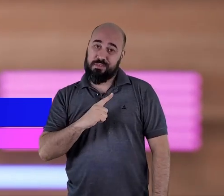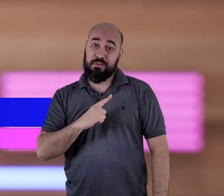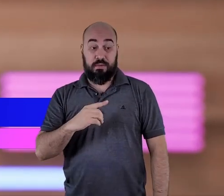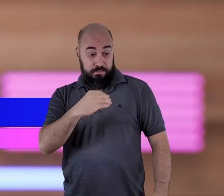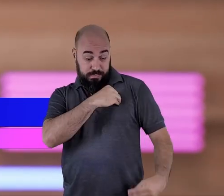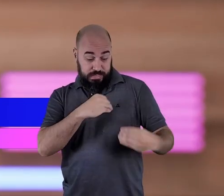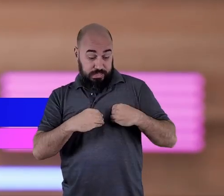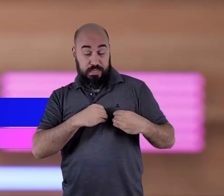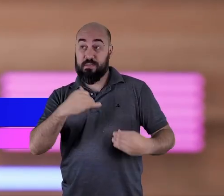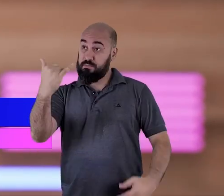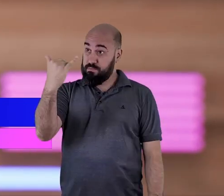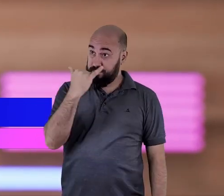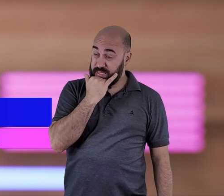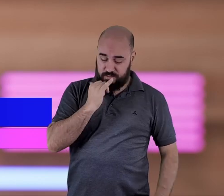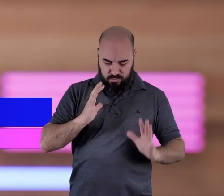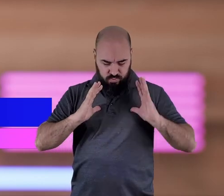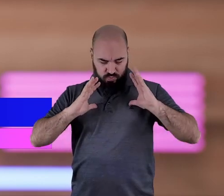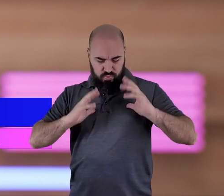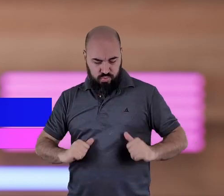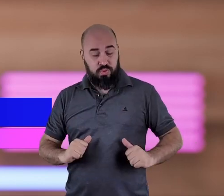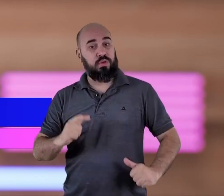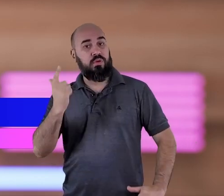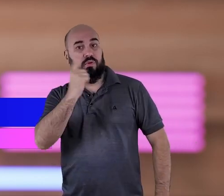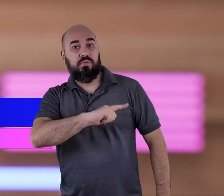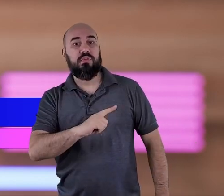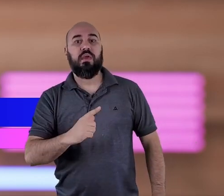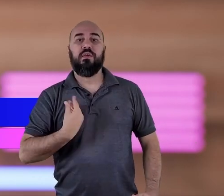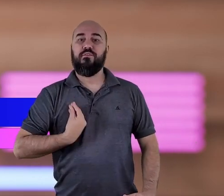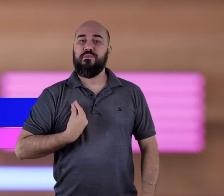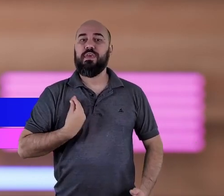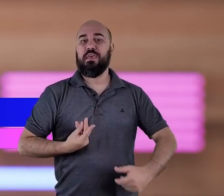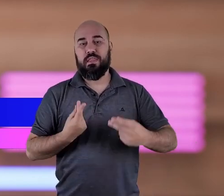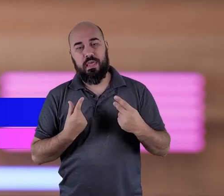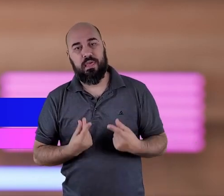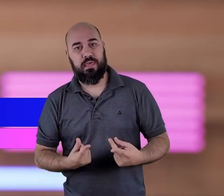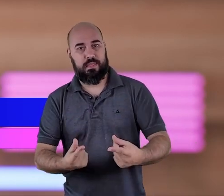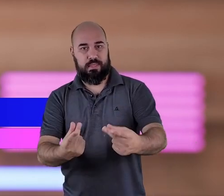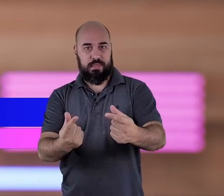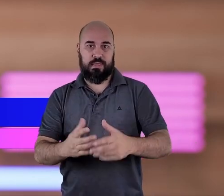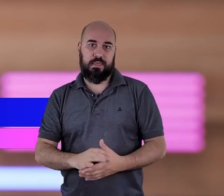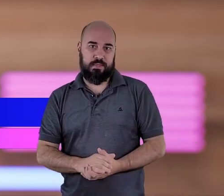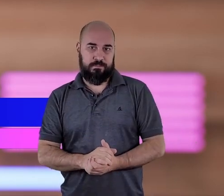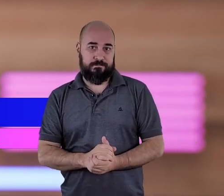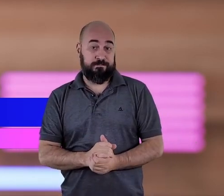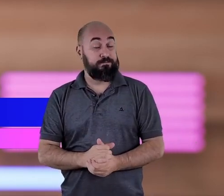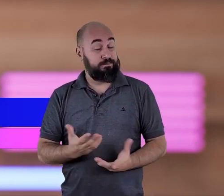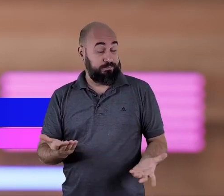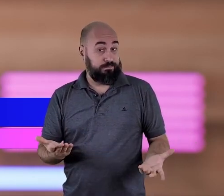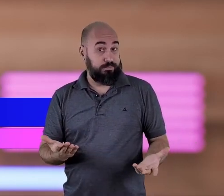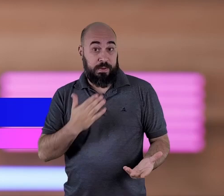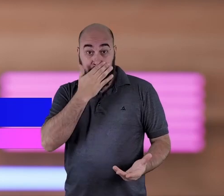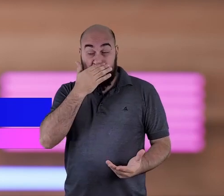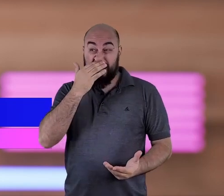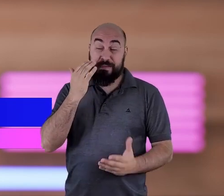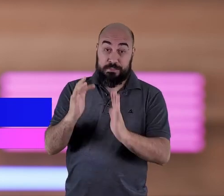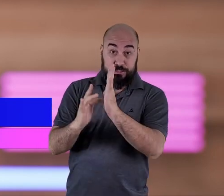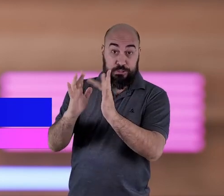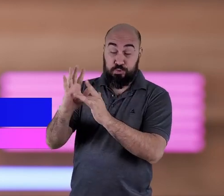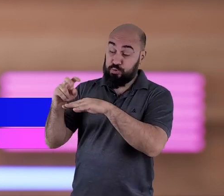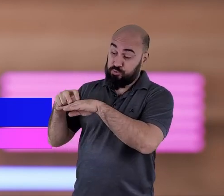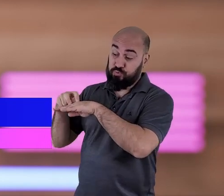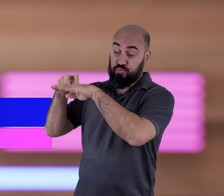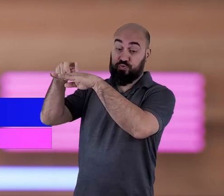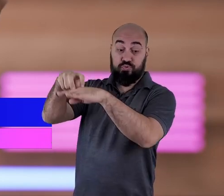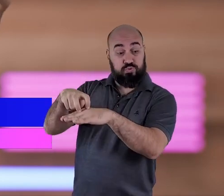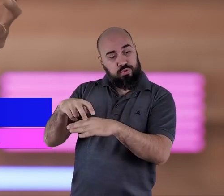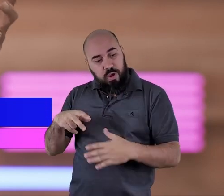nossos pecados perdoados e a chance de uma nova vida. Jesus está voltando para